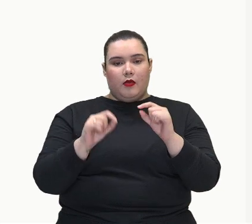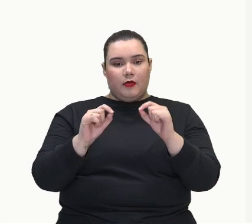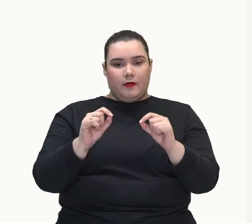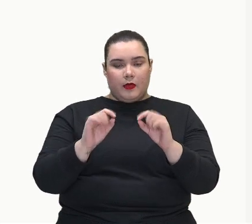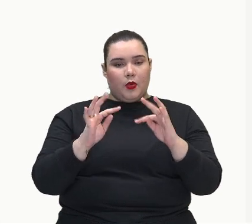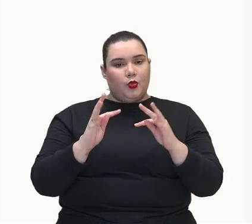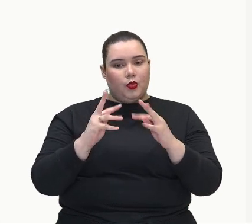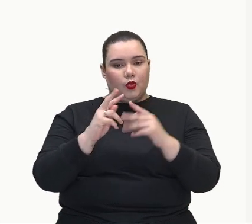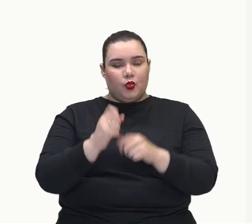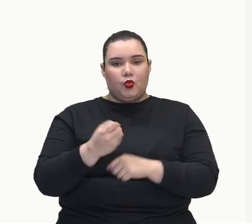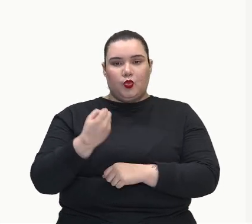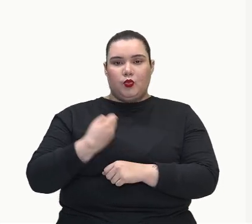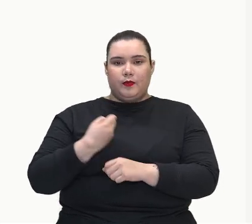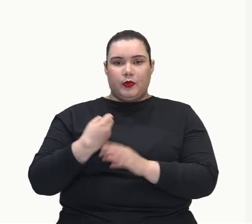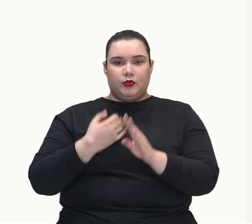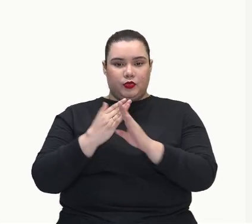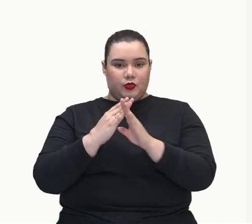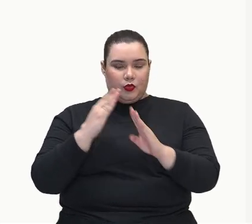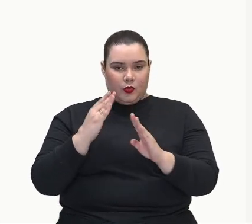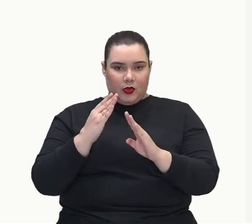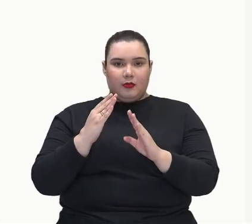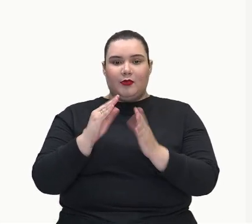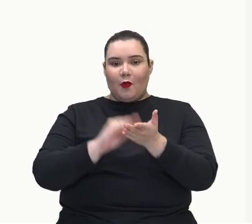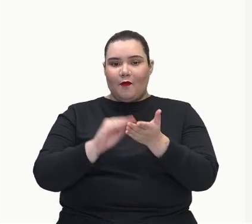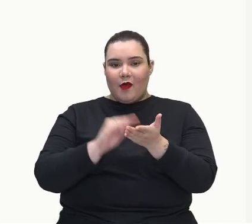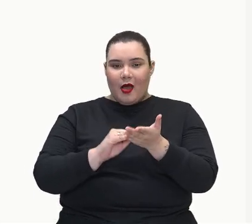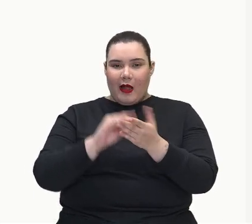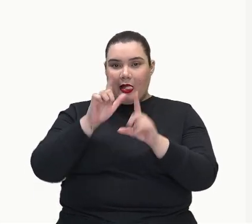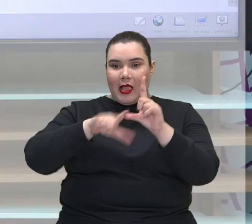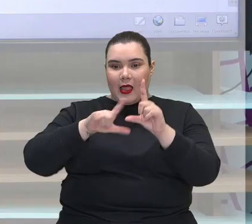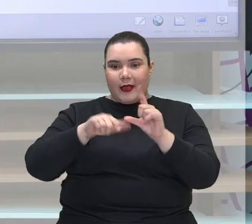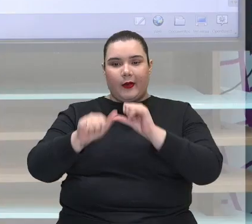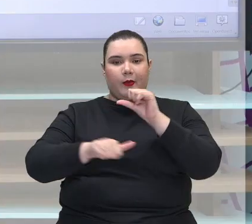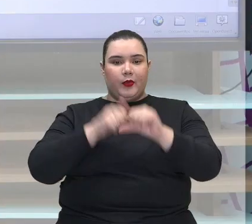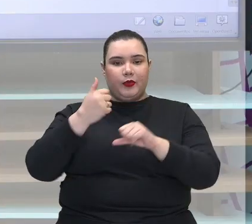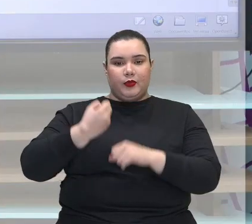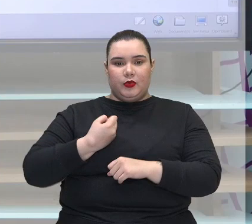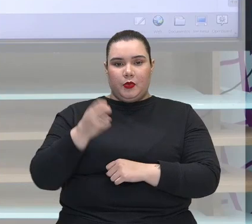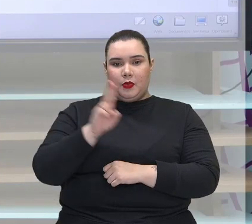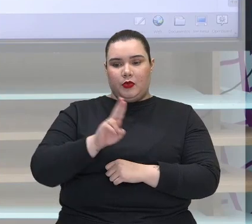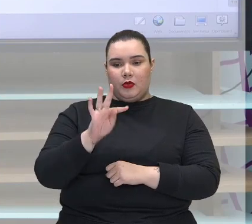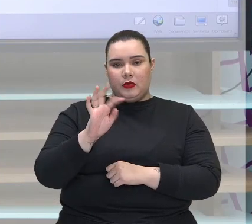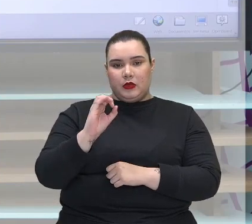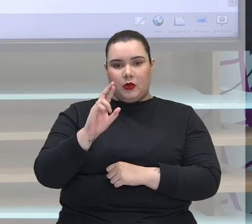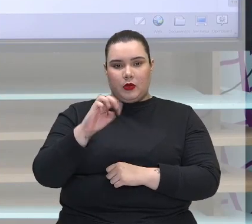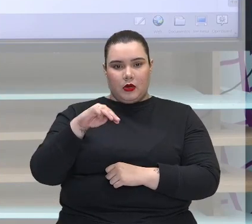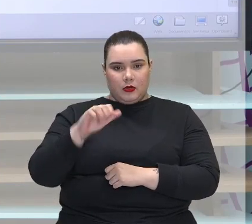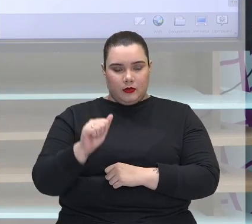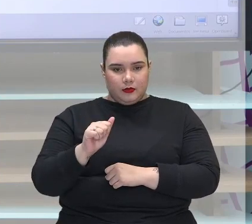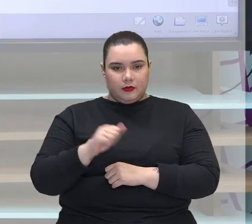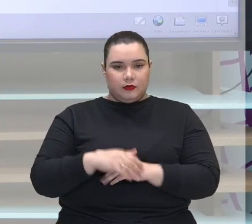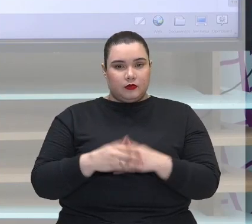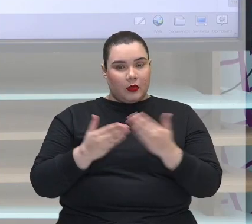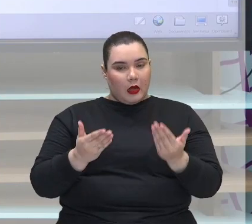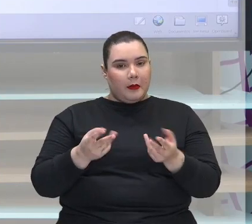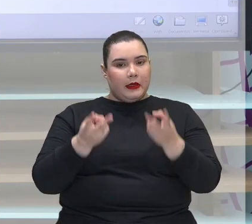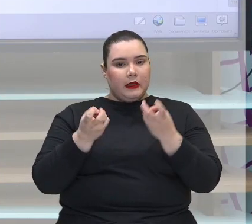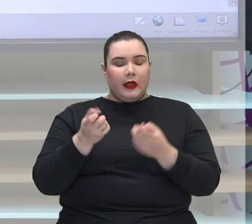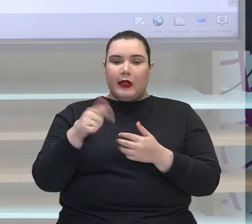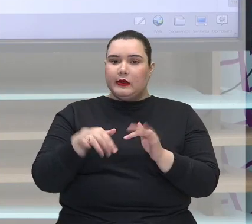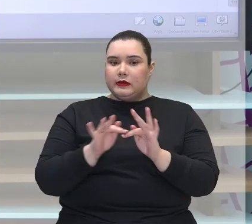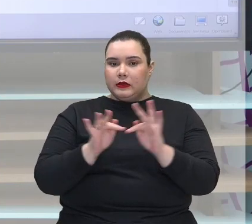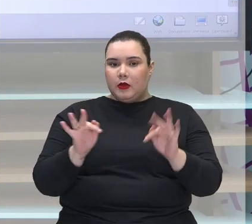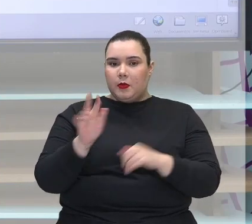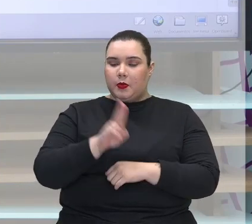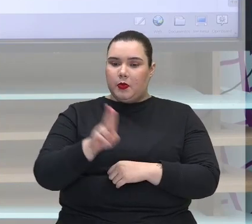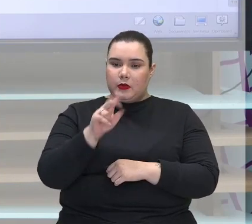resolvemos todos os valores que estavam faltando utilizando o teorema de Tales. Então, veja, é bem simples a gente